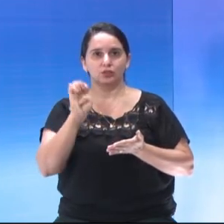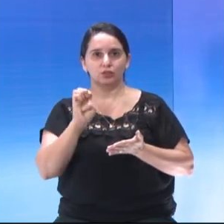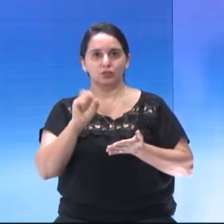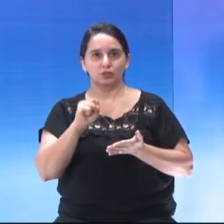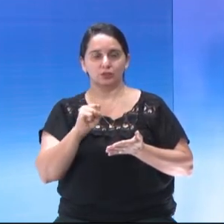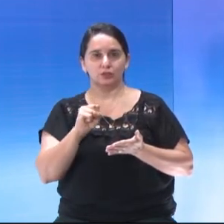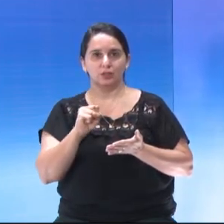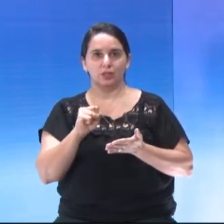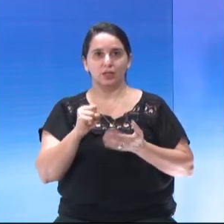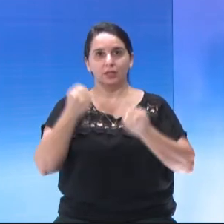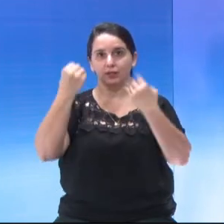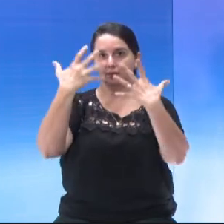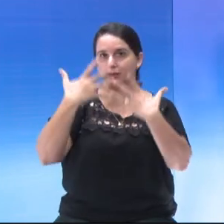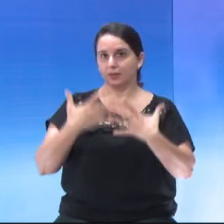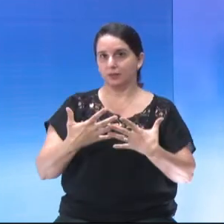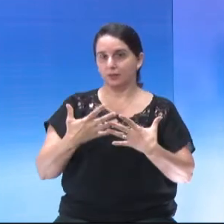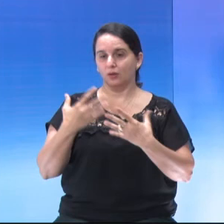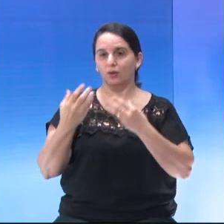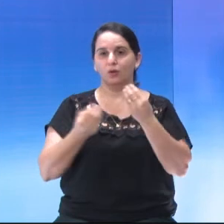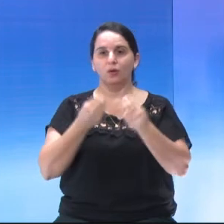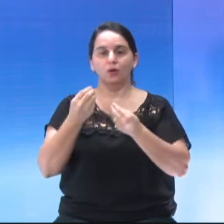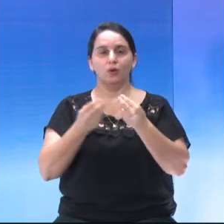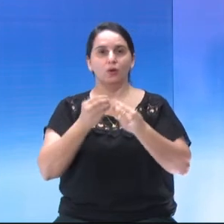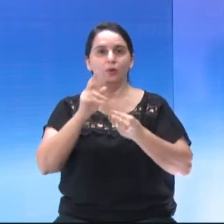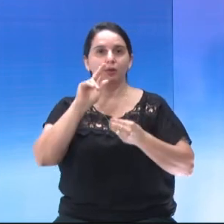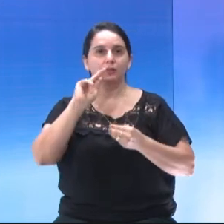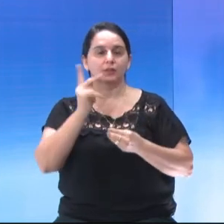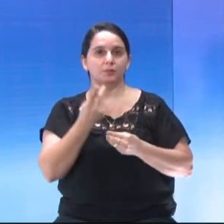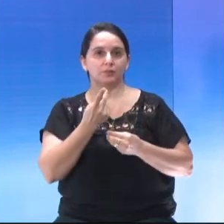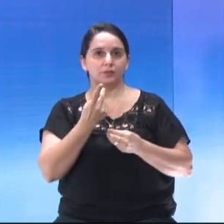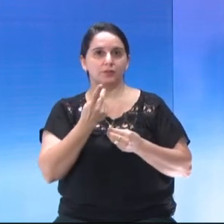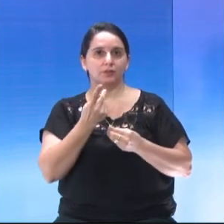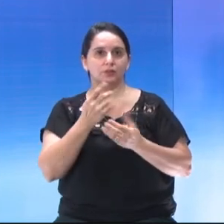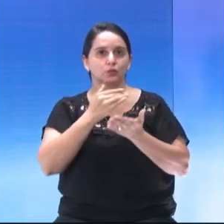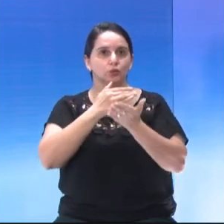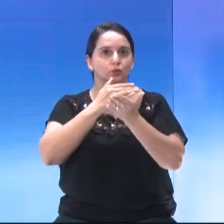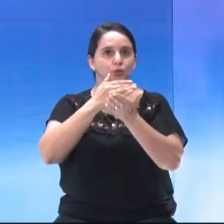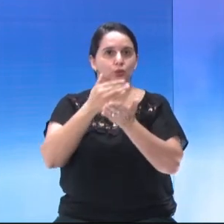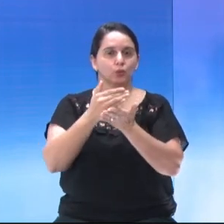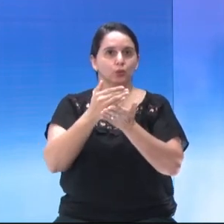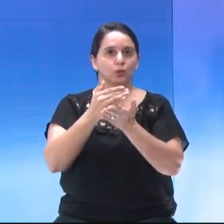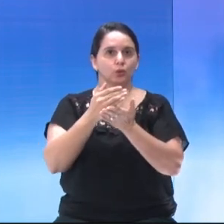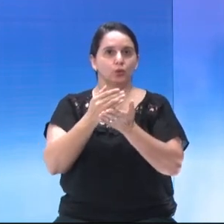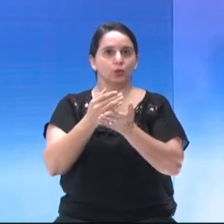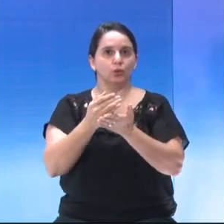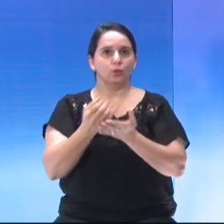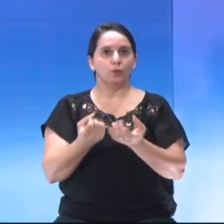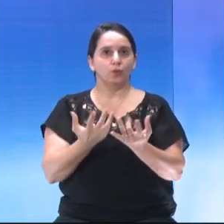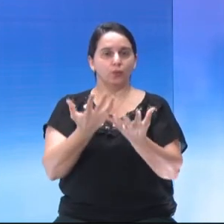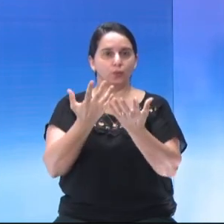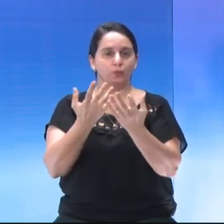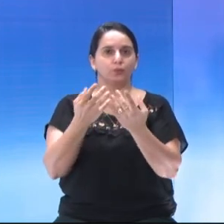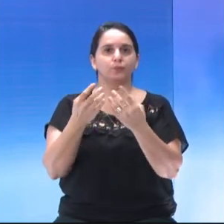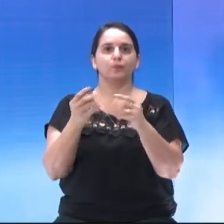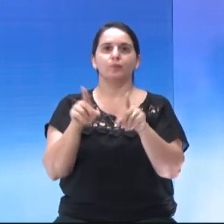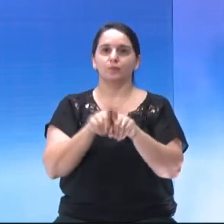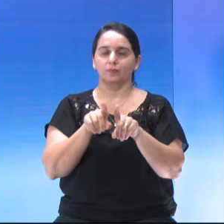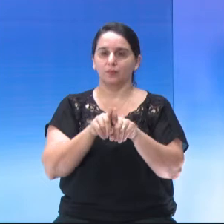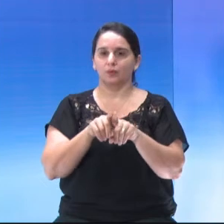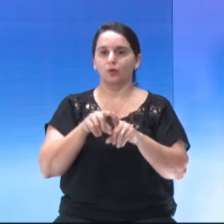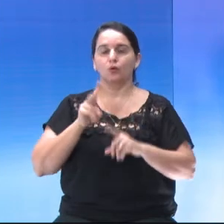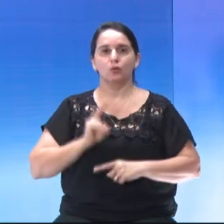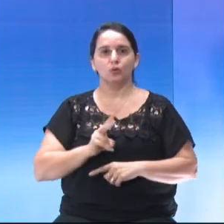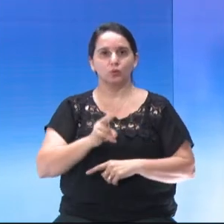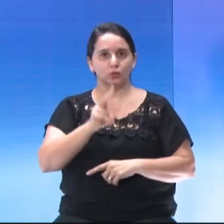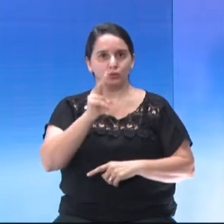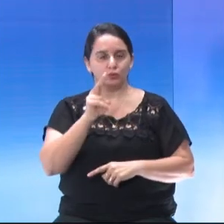desse conceito de entalpia, nós temos ainda a entalpia de formação e a entalpia de combustão. Correto.